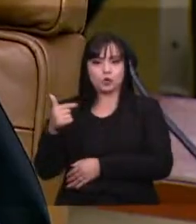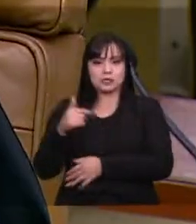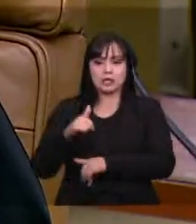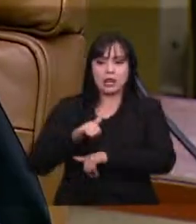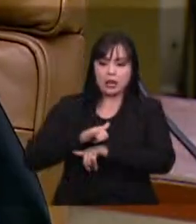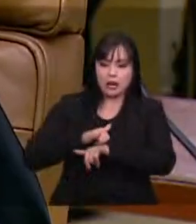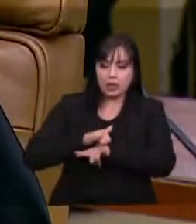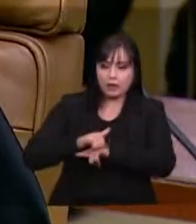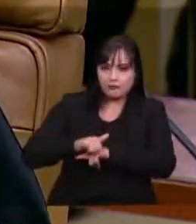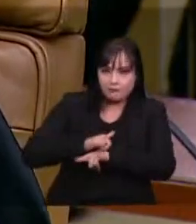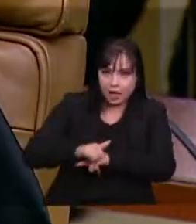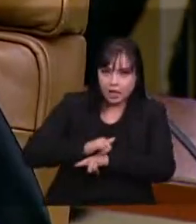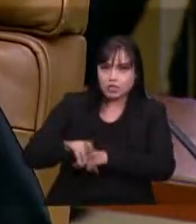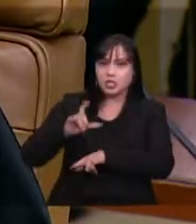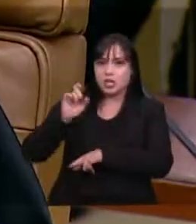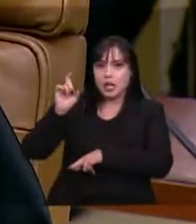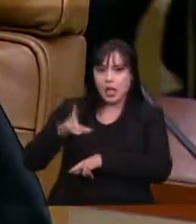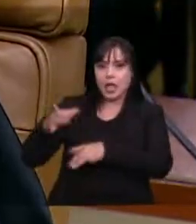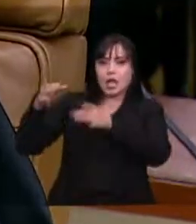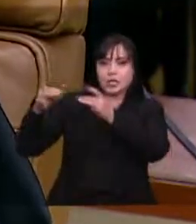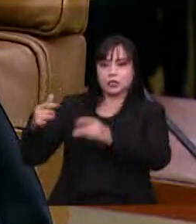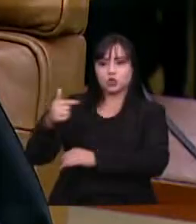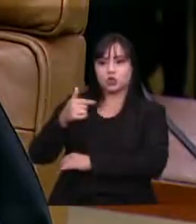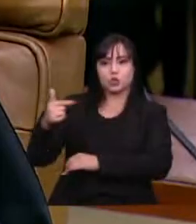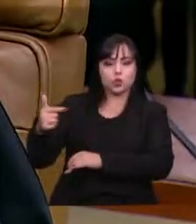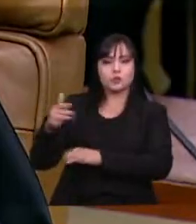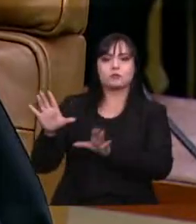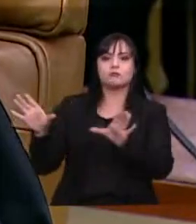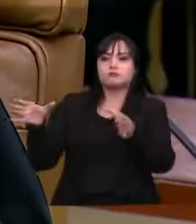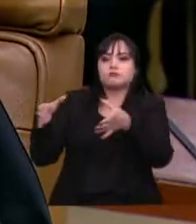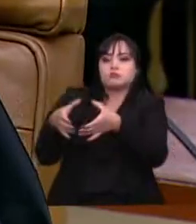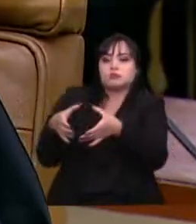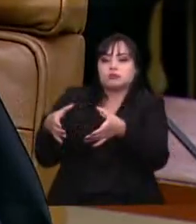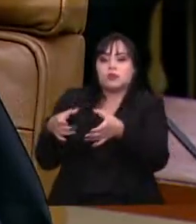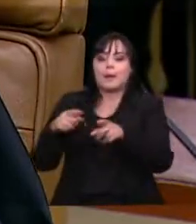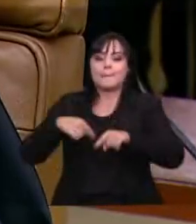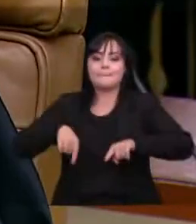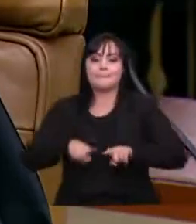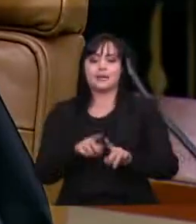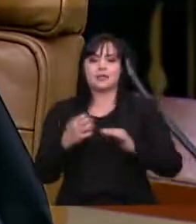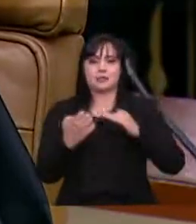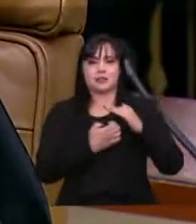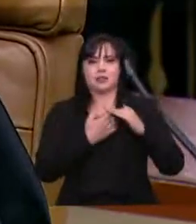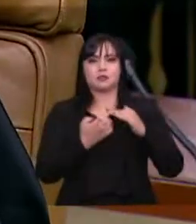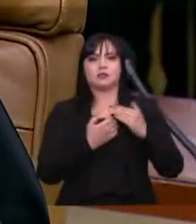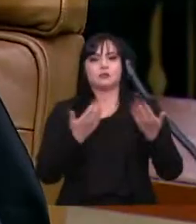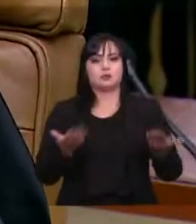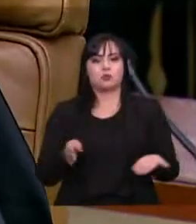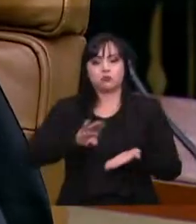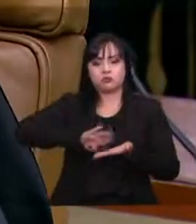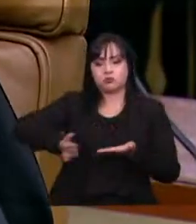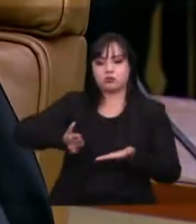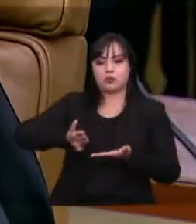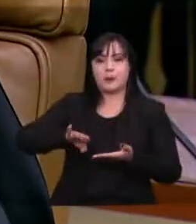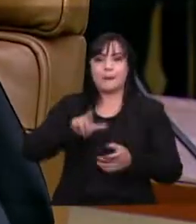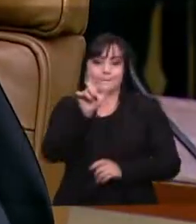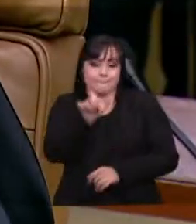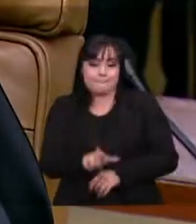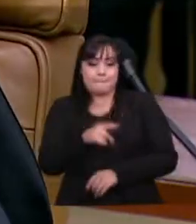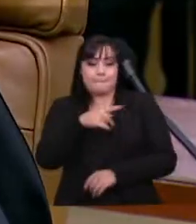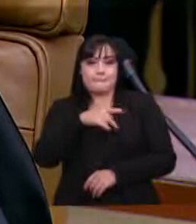lavagem Esse é o item 2 que é depósito em sociedades empresárias e aqui portanto excluído Pedro Paulo